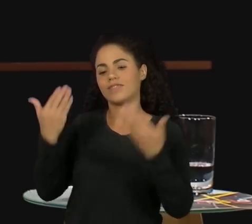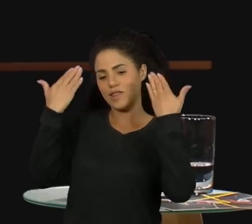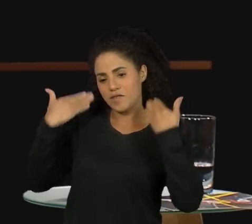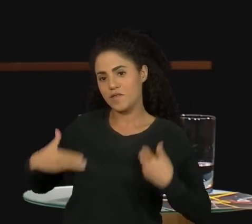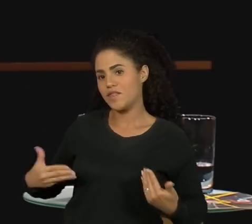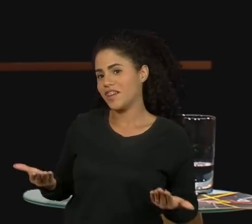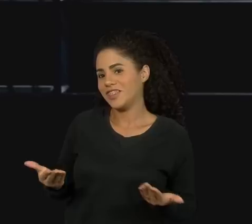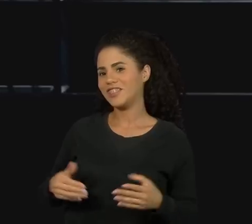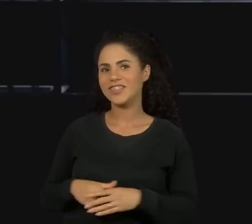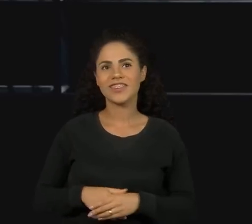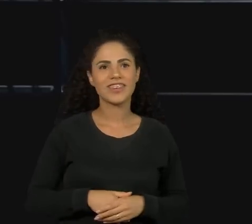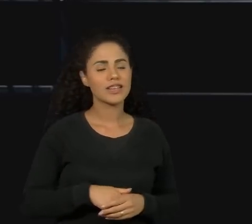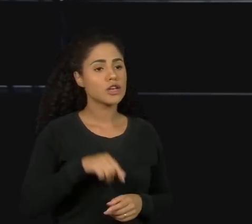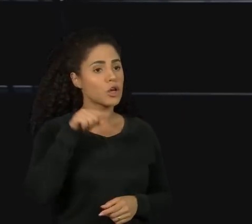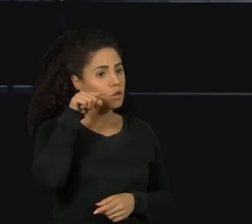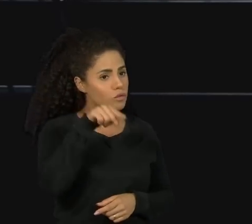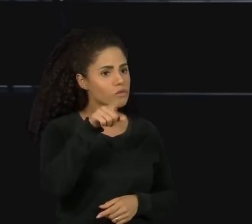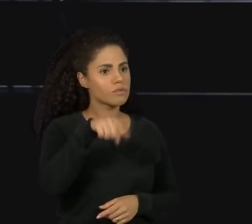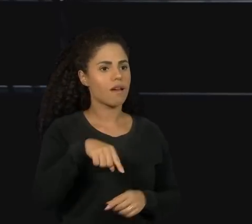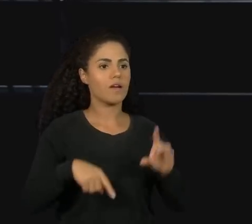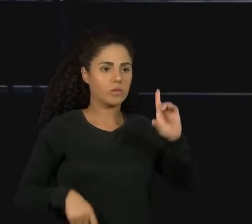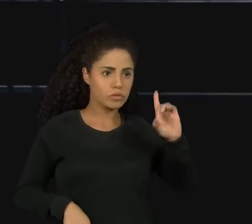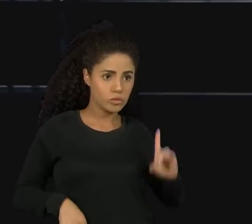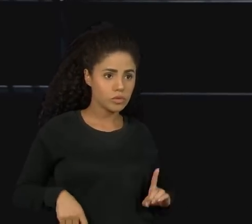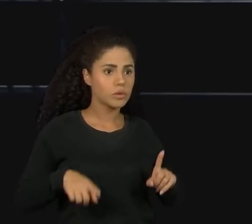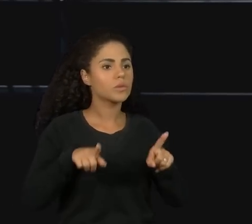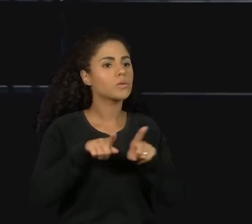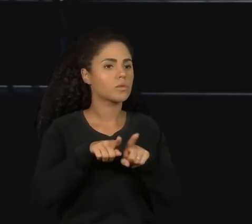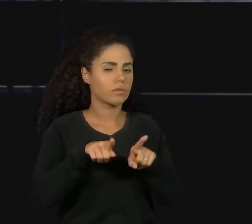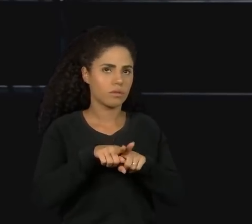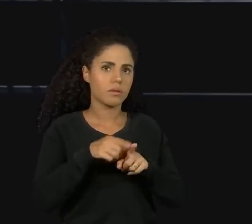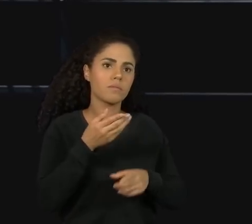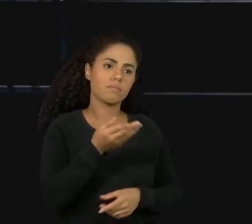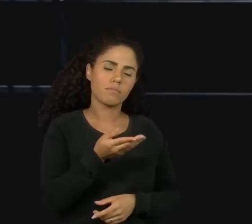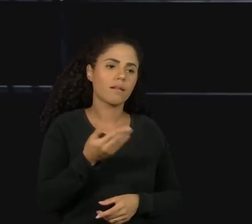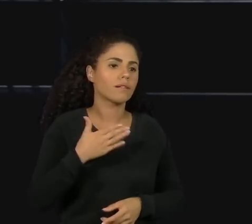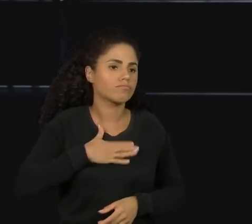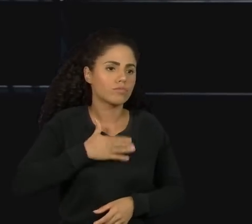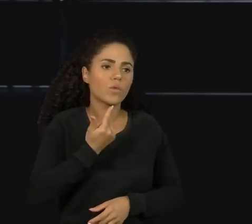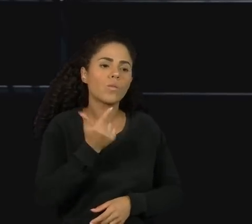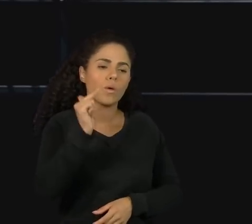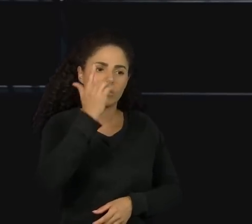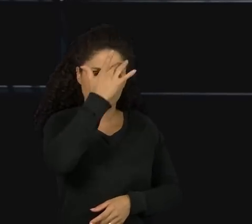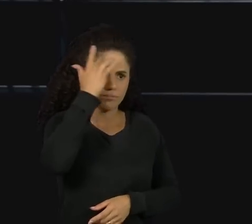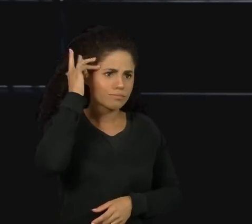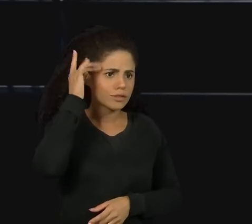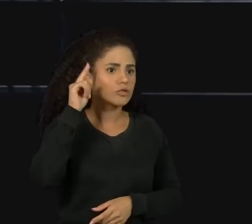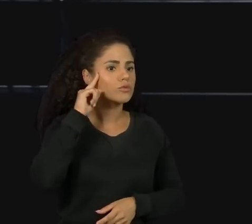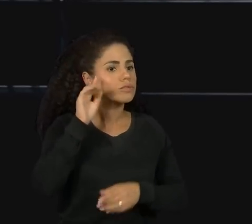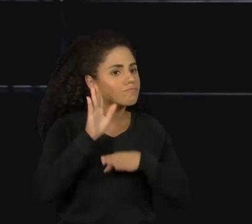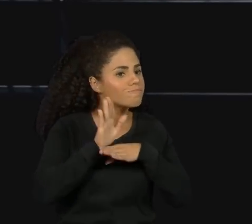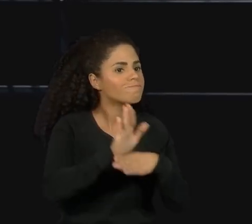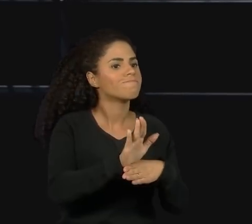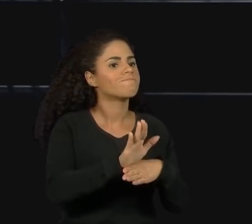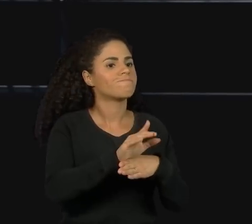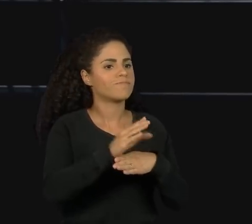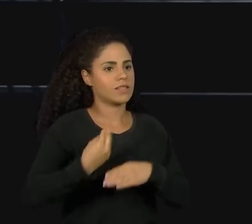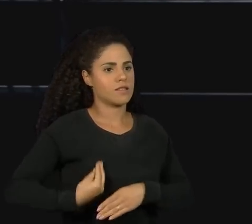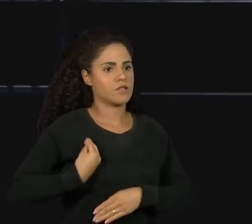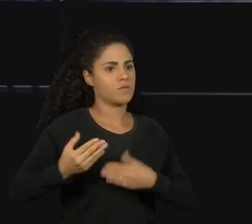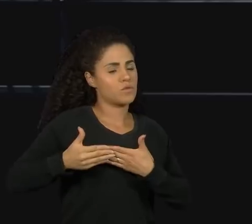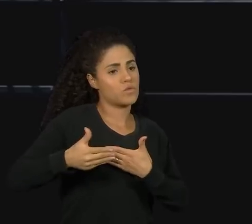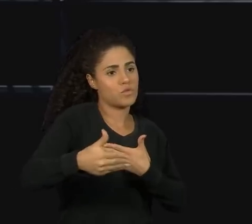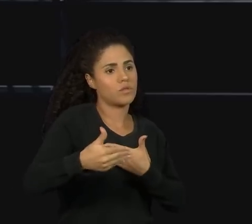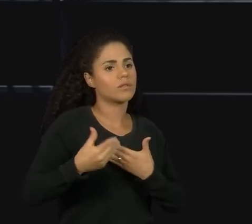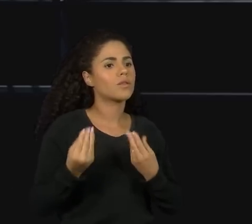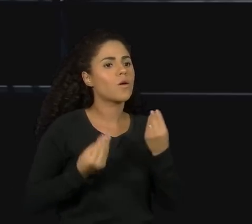hoje. Você citou um grande diretor, que é o Marcos Fayad, né? Que também foi outro guia para você. E veio